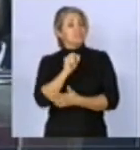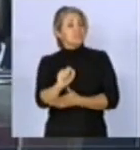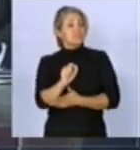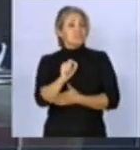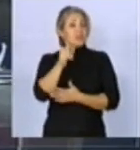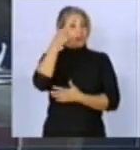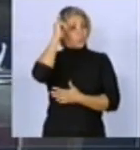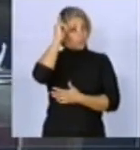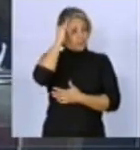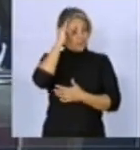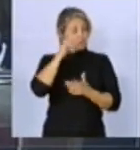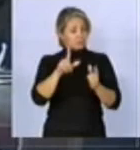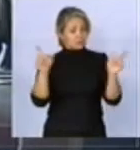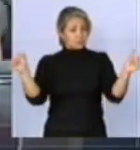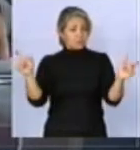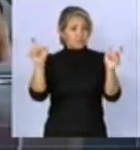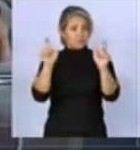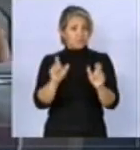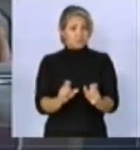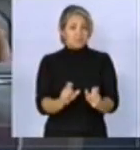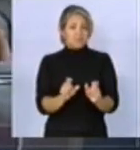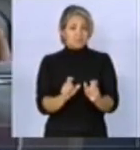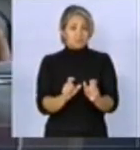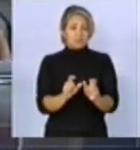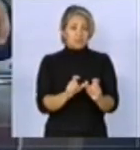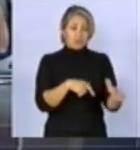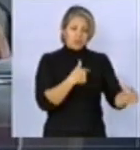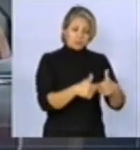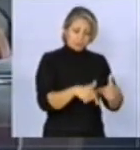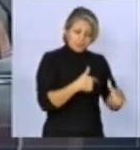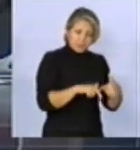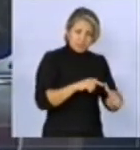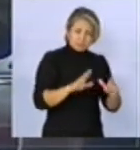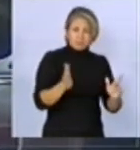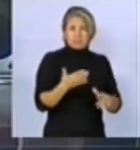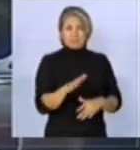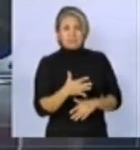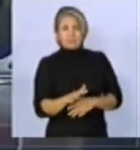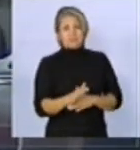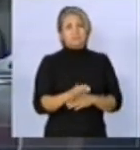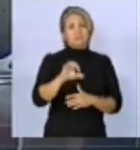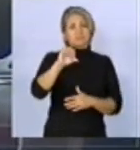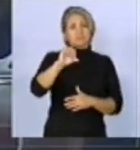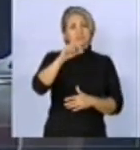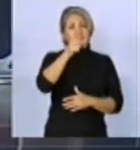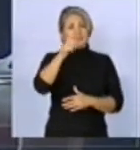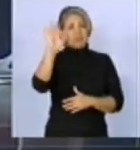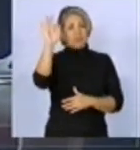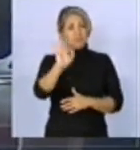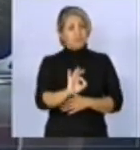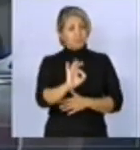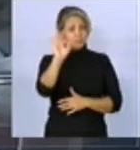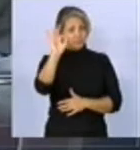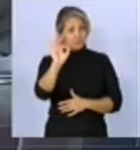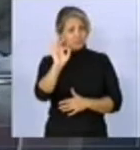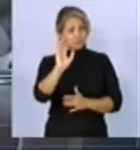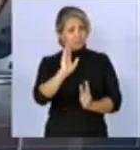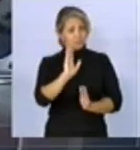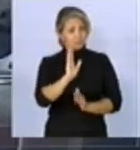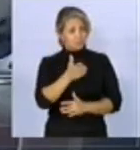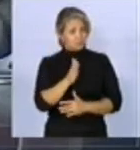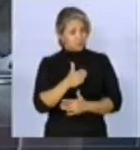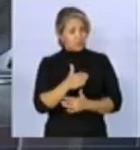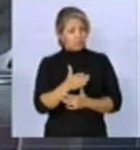folgado ele representa uma redução na mão de obra de mais ou menos de 97 por cento na